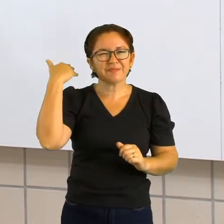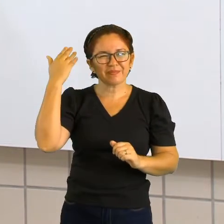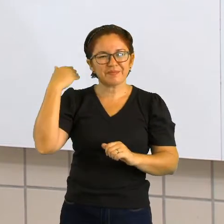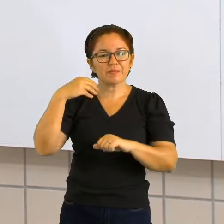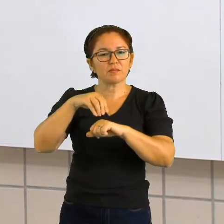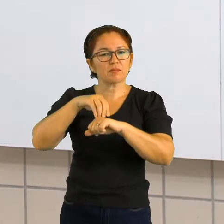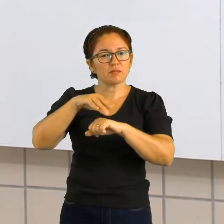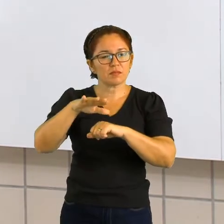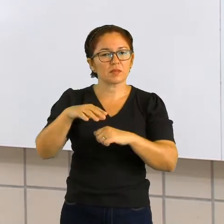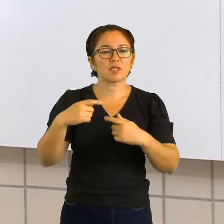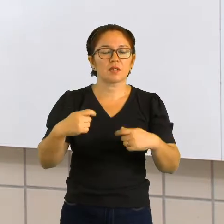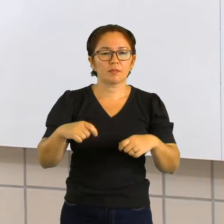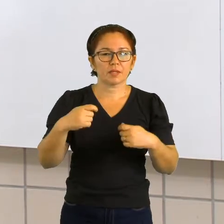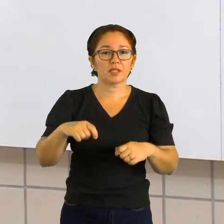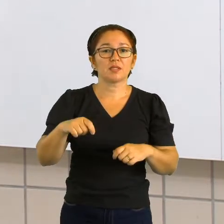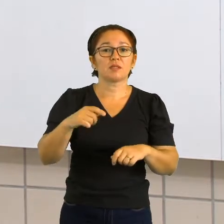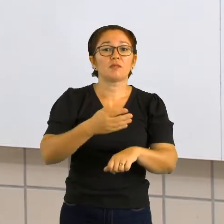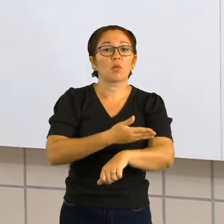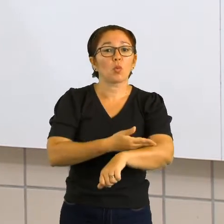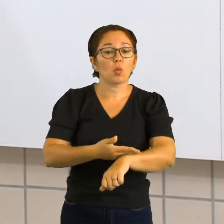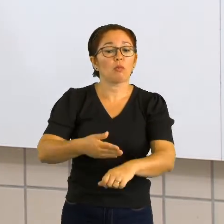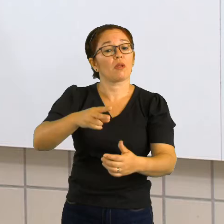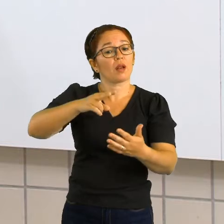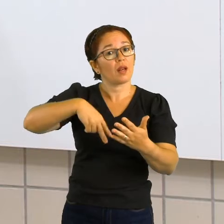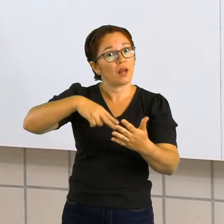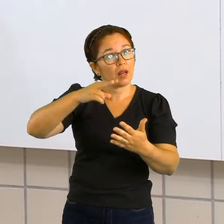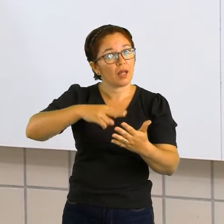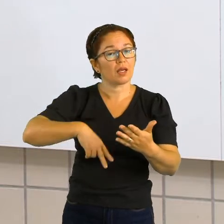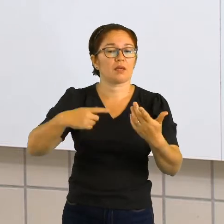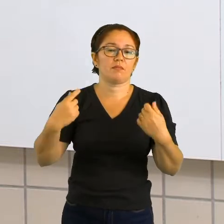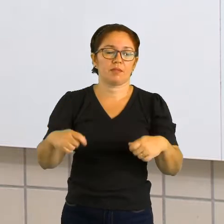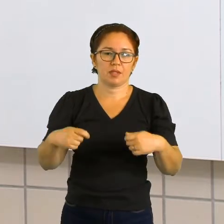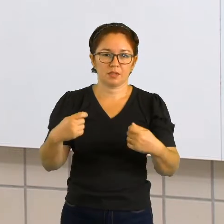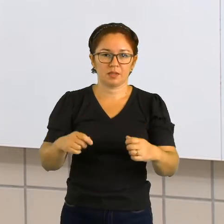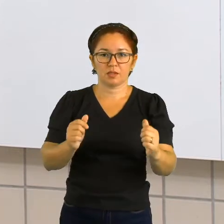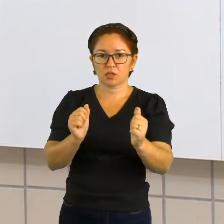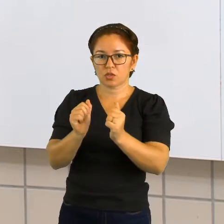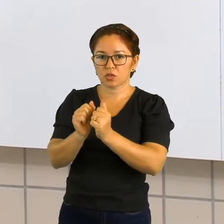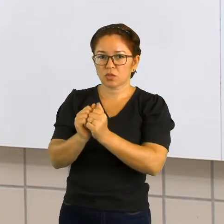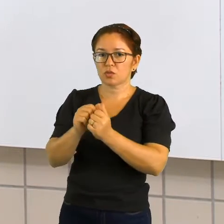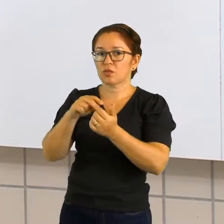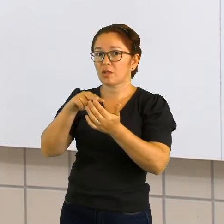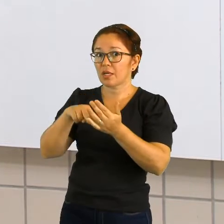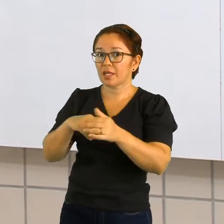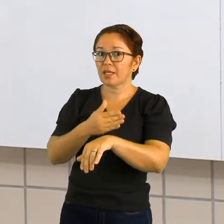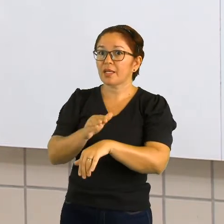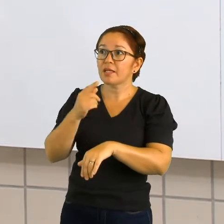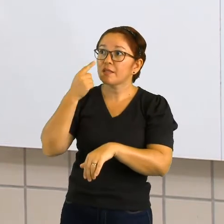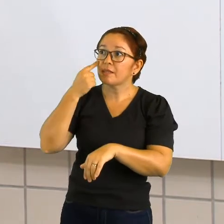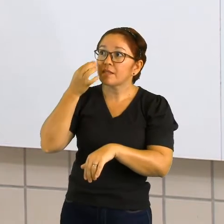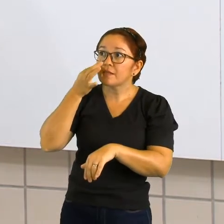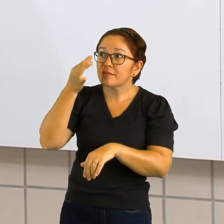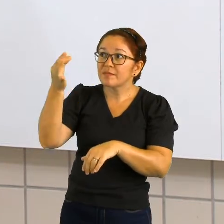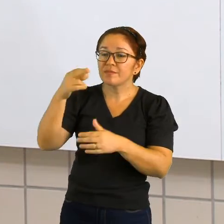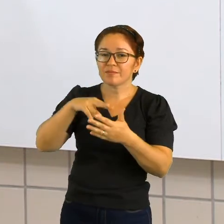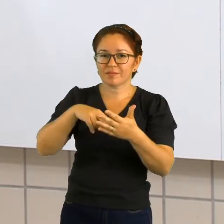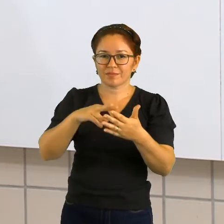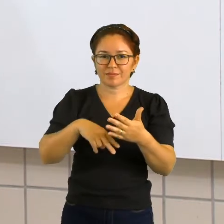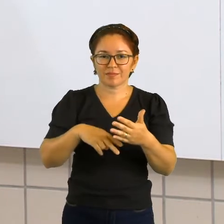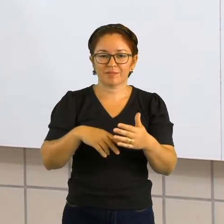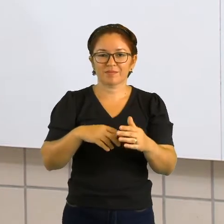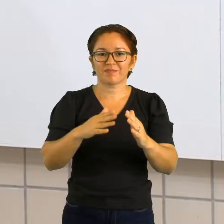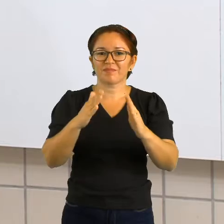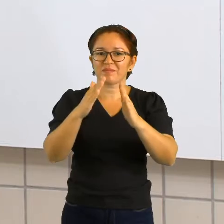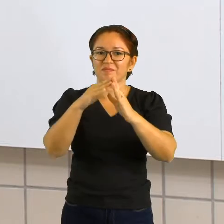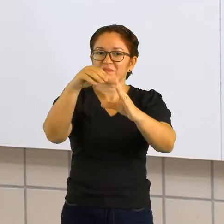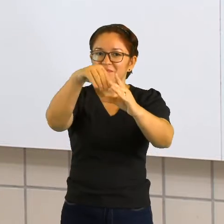a rotina da leitura. Então vamos fazendo a leitura comigo aí, você aí na sua casa e eu aqui, e aí a gente